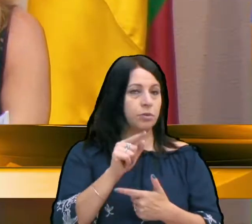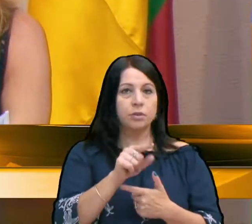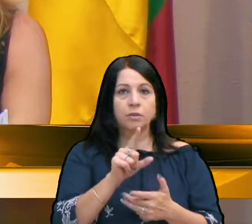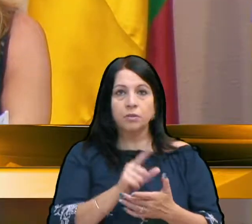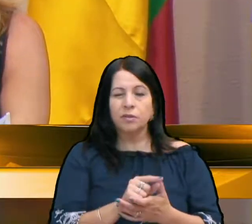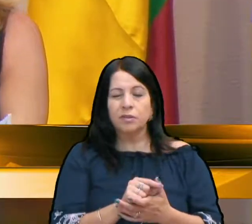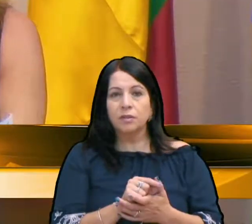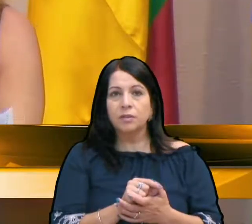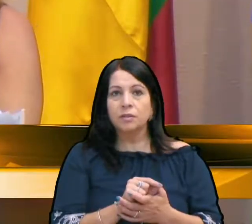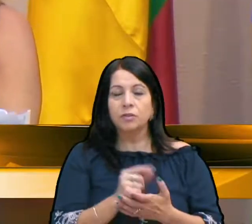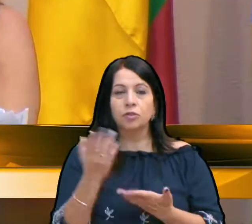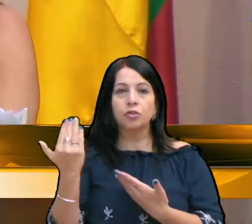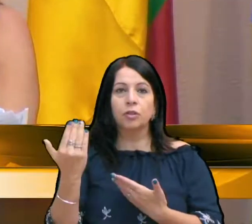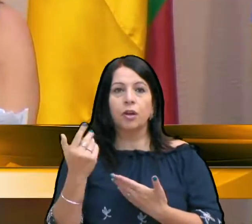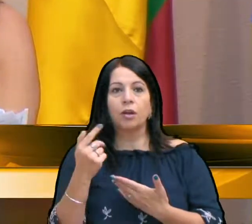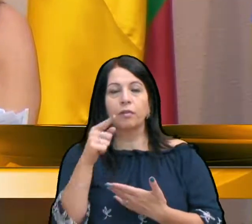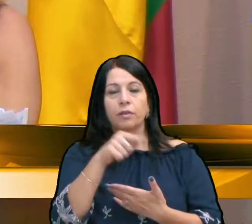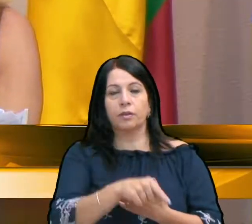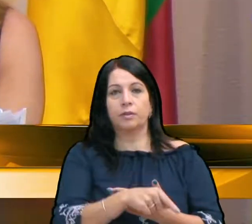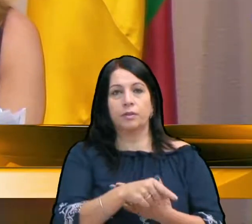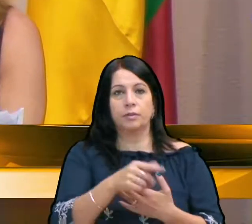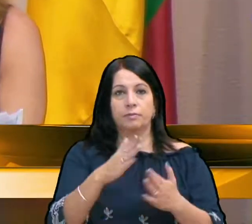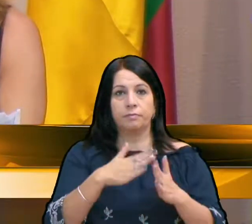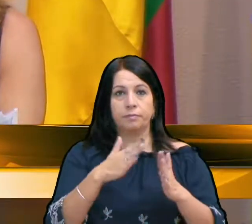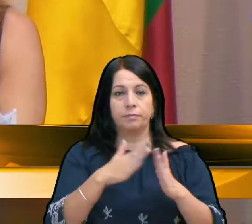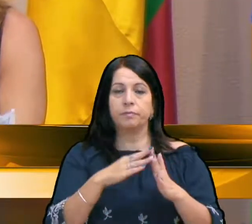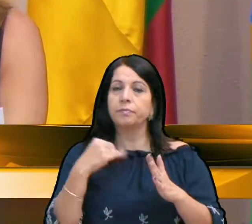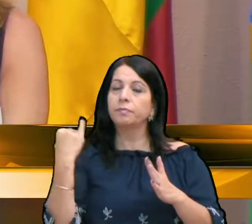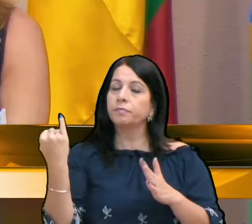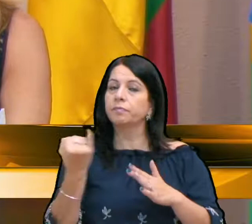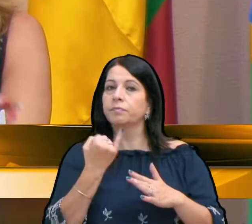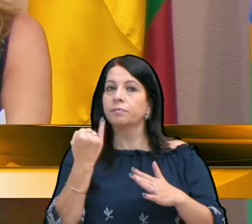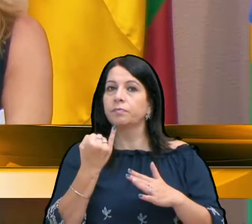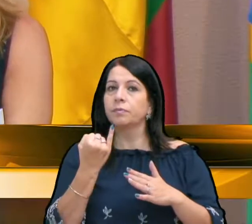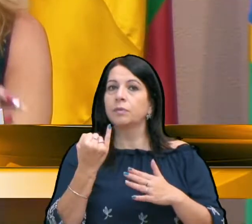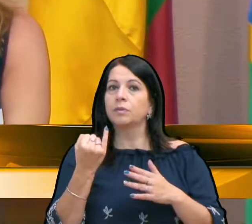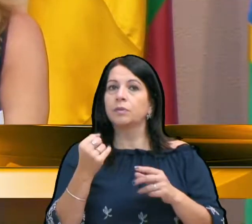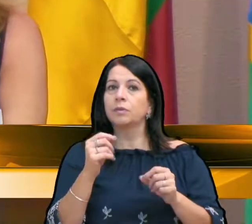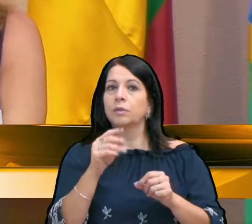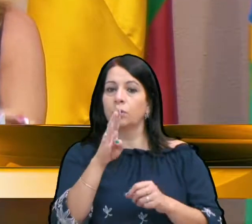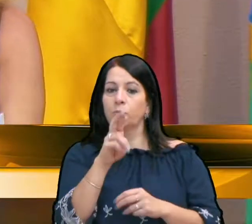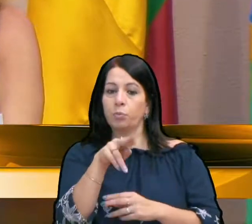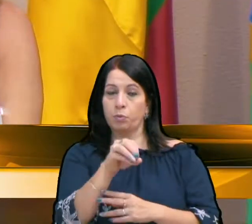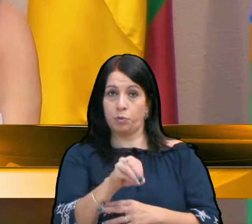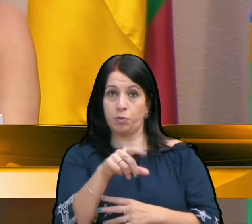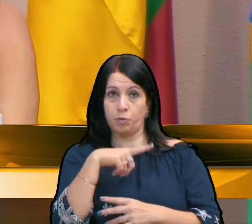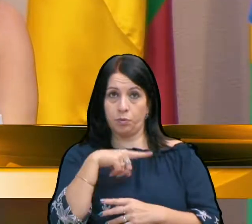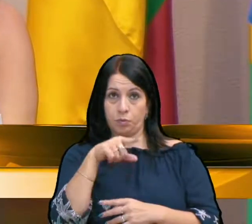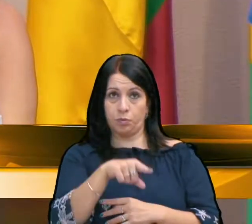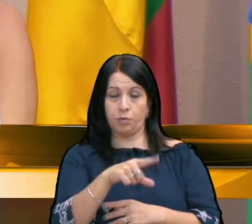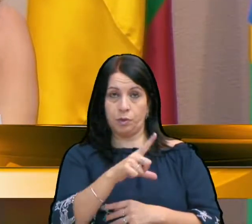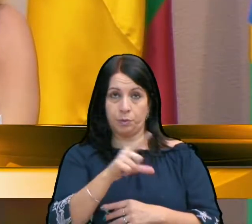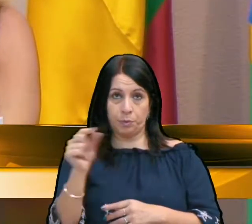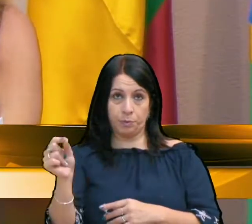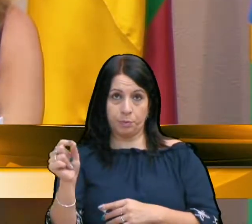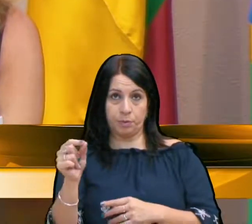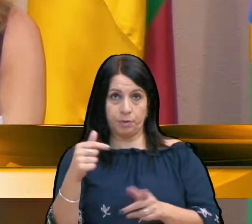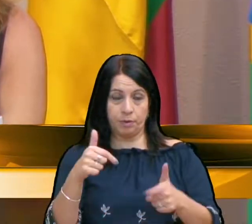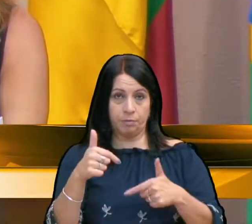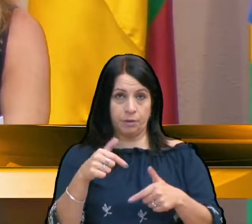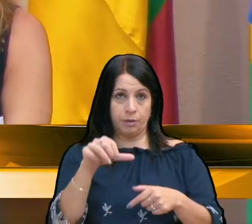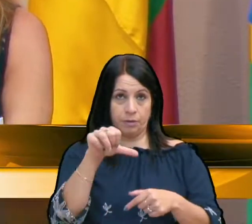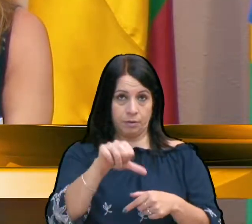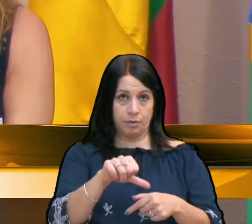programa Jovem Parlamentar desta casa. Então, é muito importante, né, que o Bruno estava aqui, ele foi embora, porque ele tinha que trabalhar às